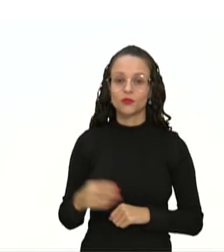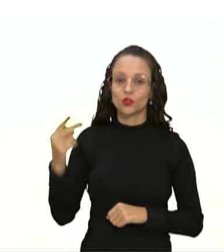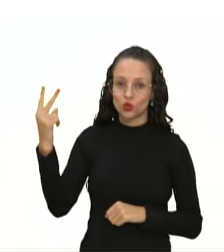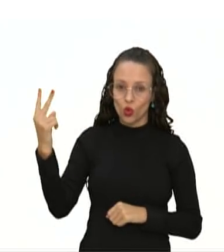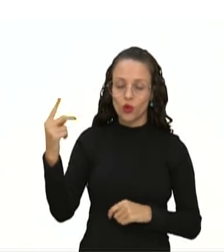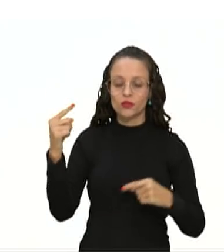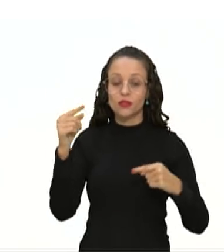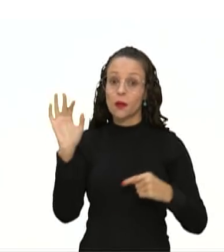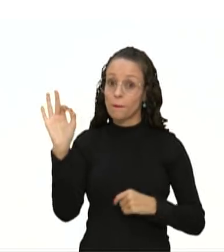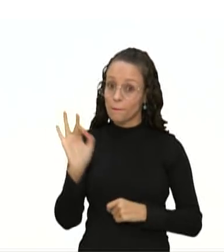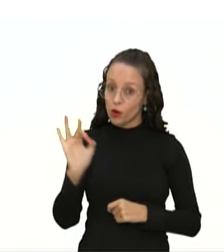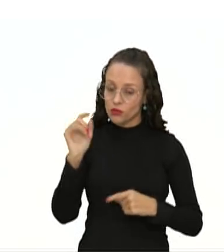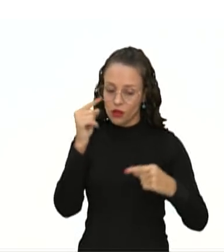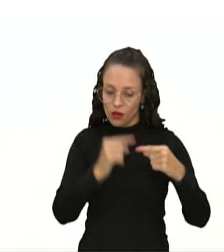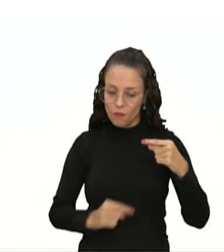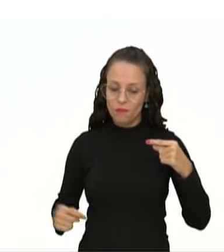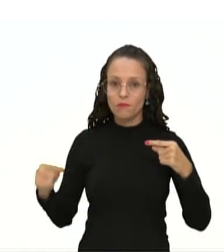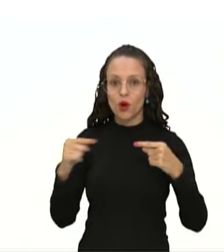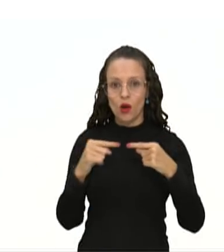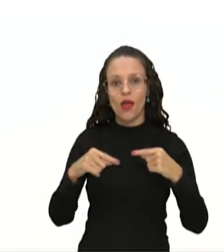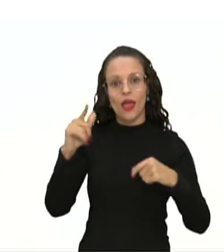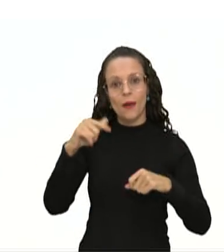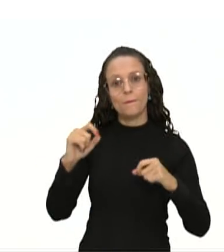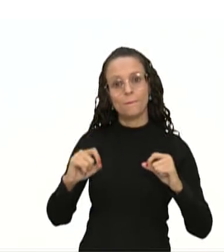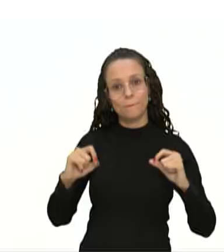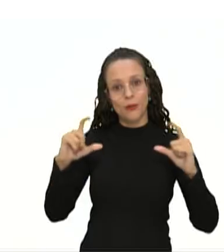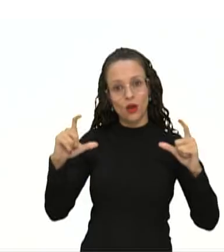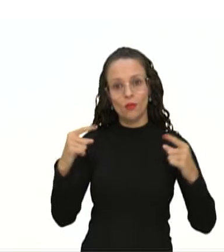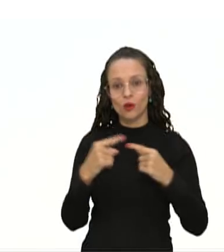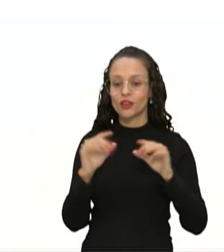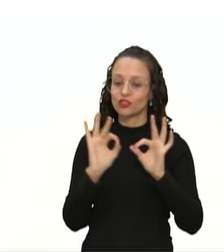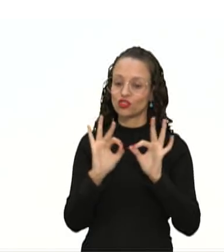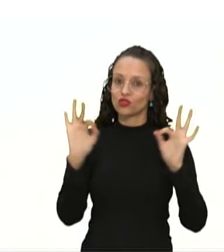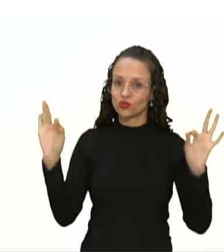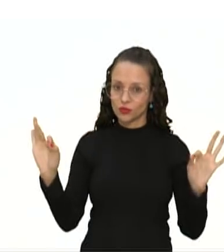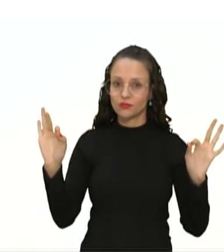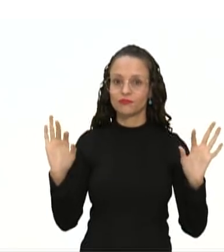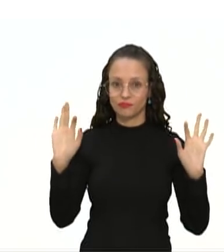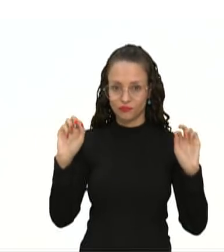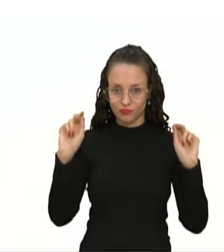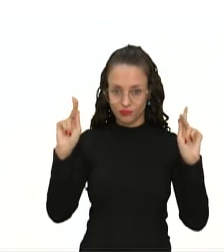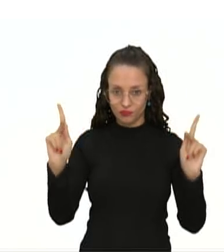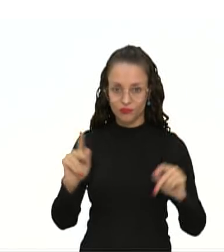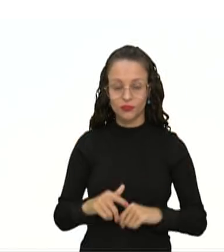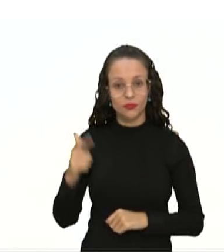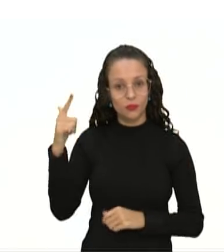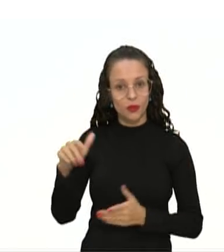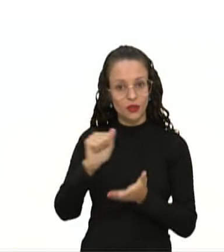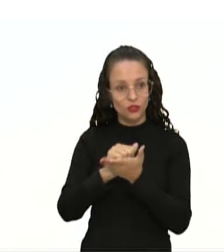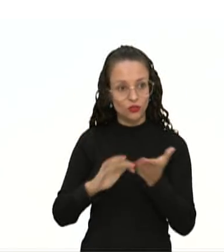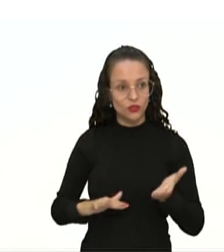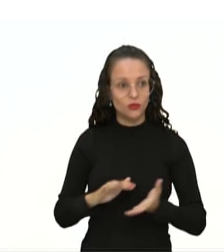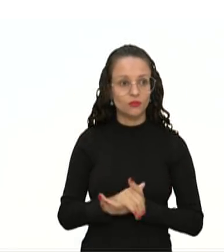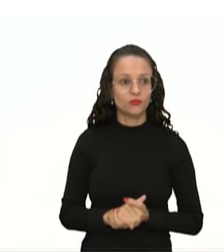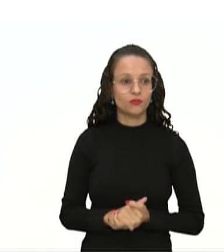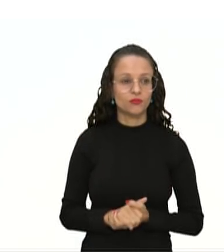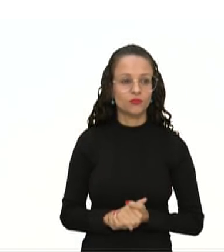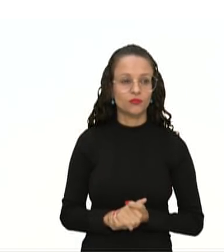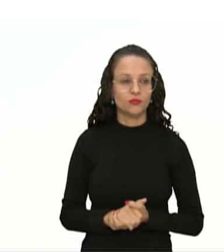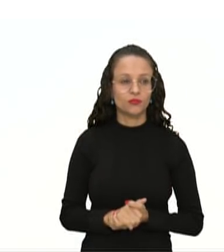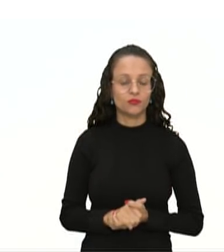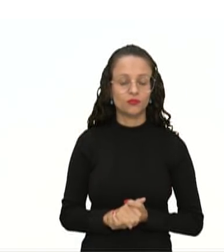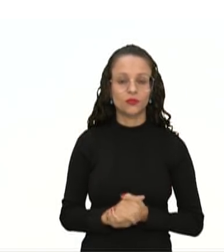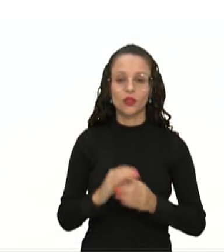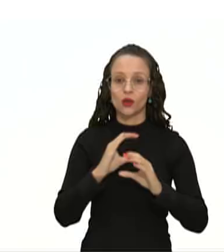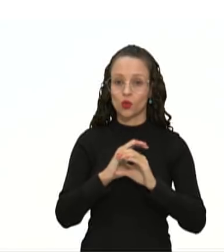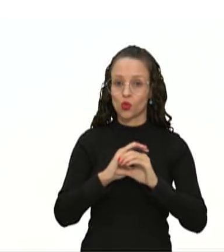a probabilidade de recombinação é maior, porque eles estão mais distantes, ok? Mais um exercício. Na meiose